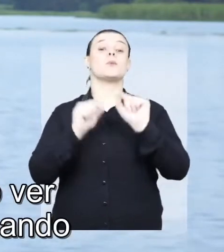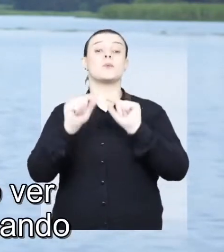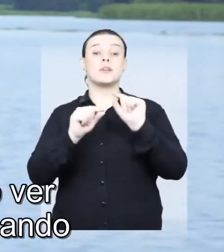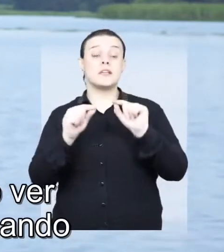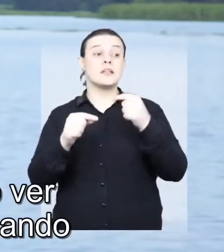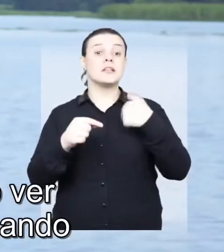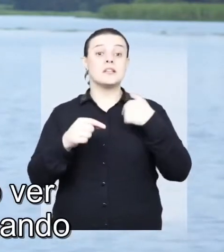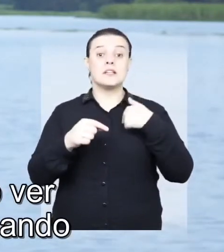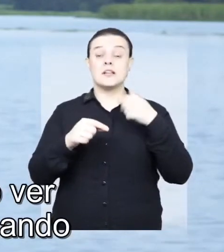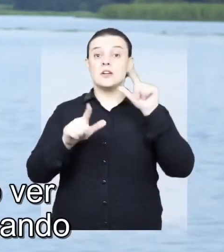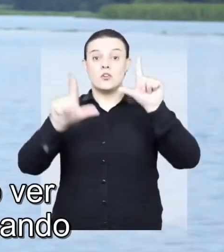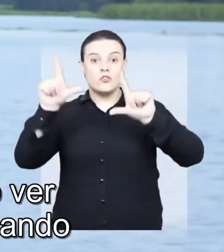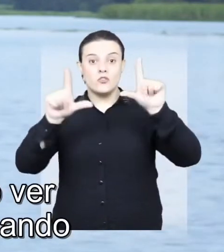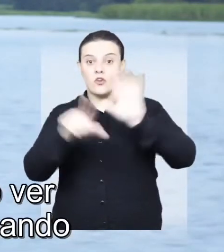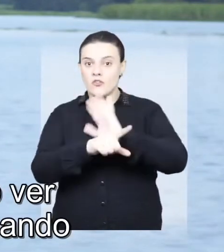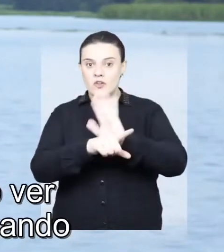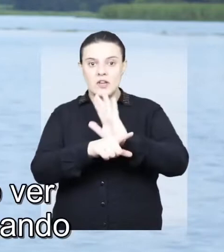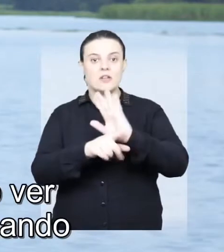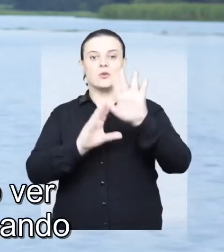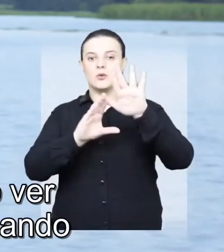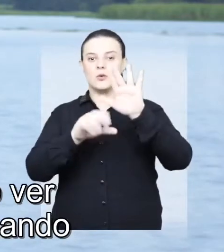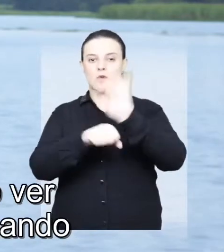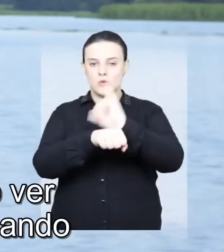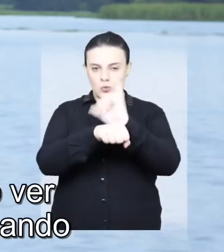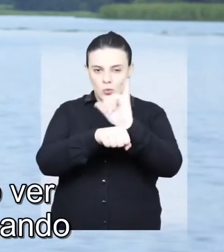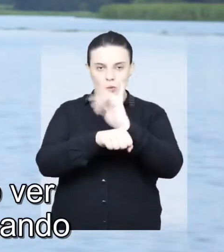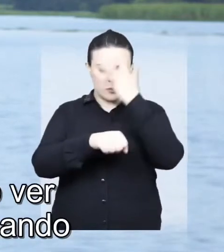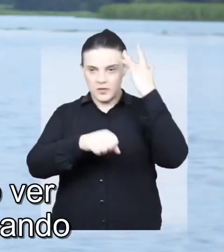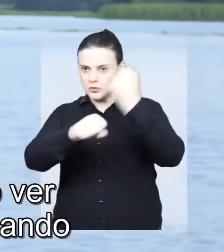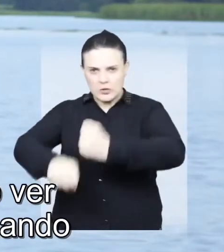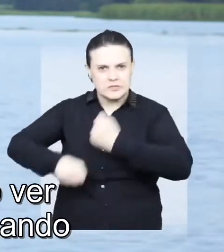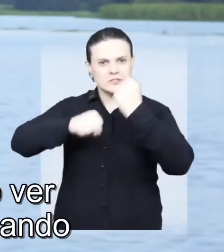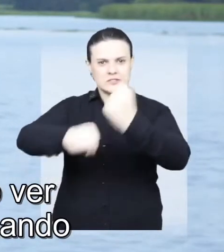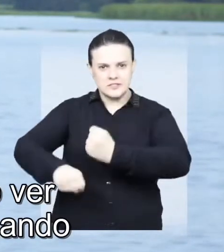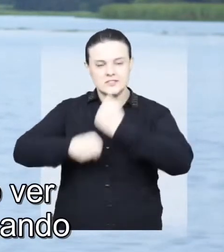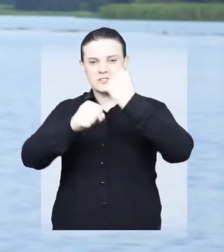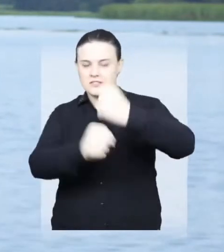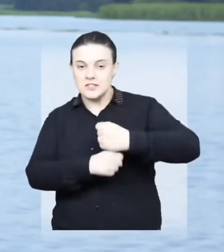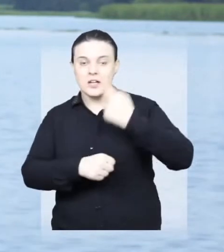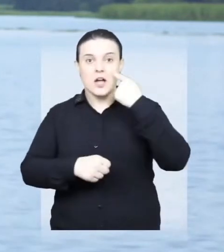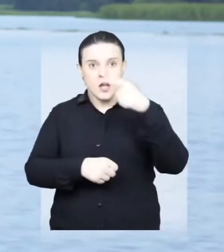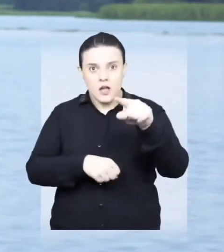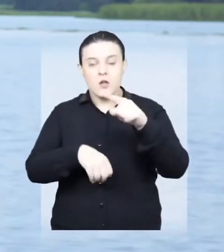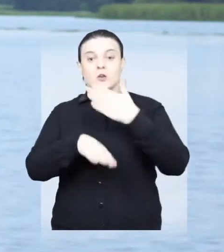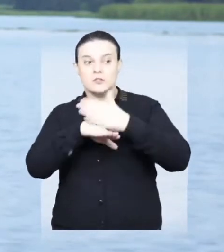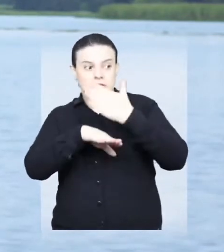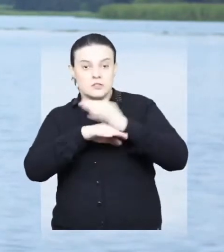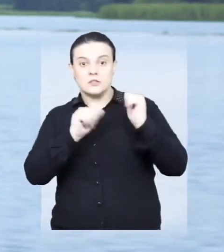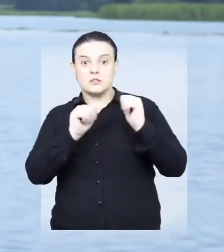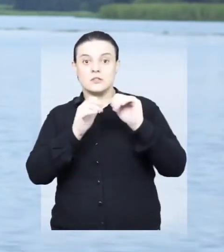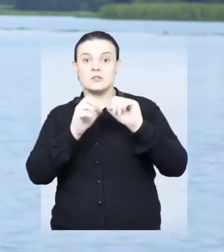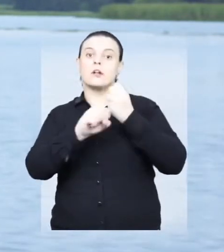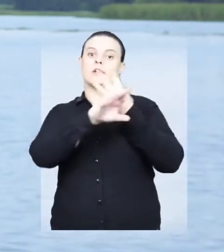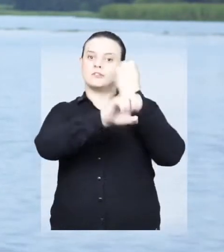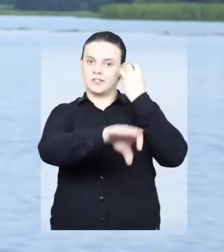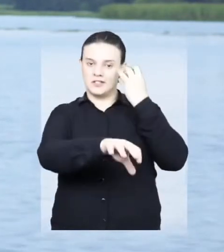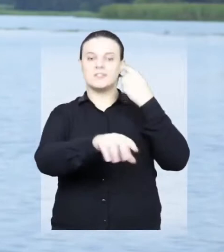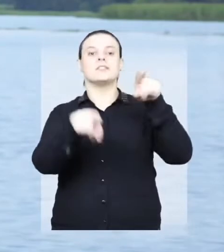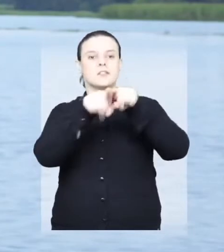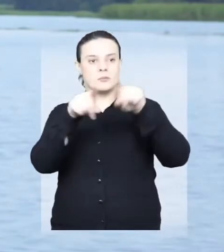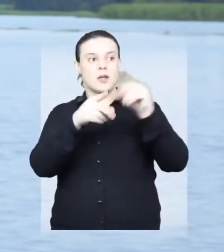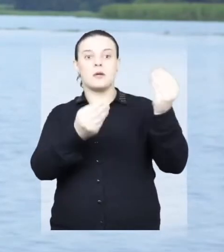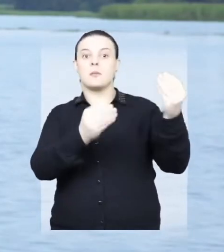sendo ver vídeos de YouTube, remadores remando, com o meu preparador físico à distância, me